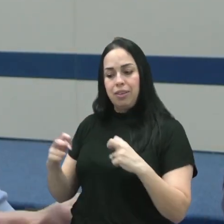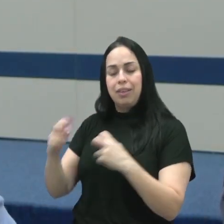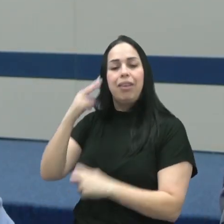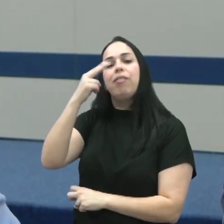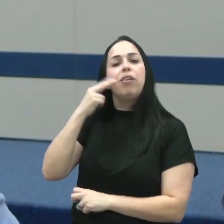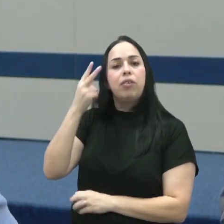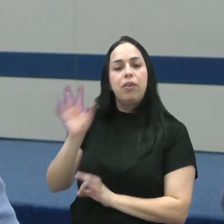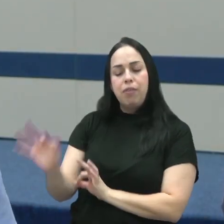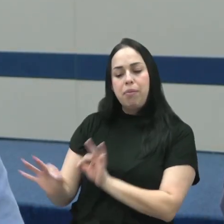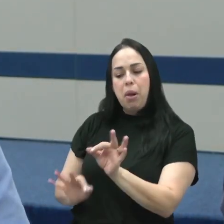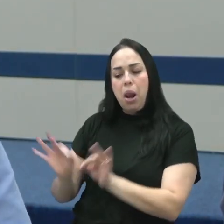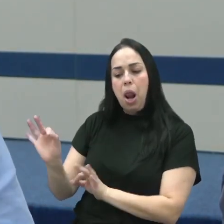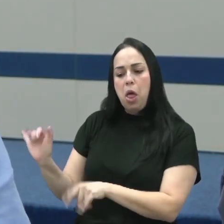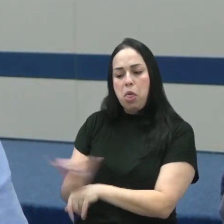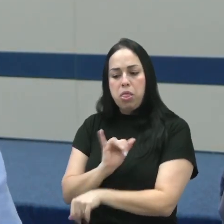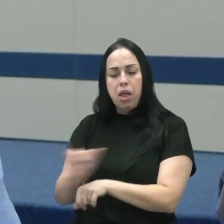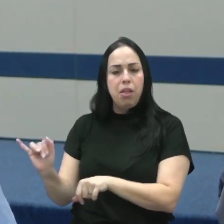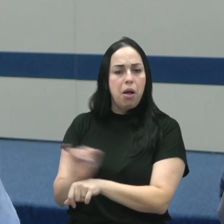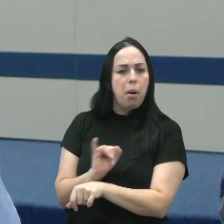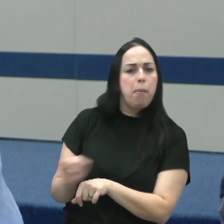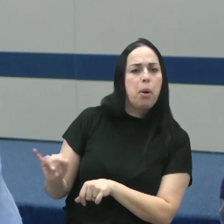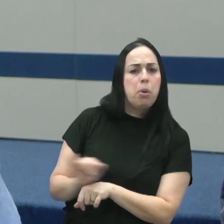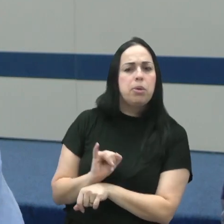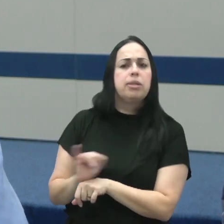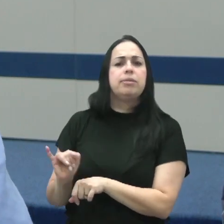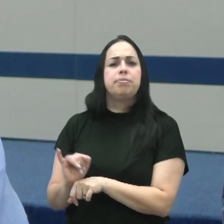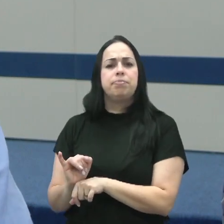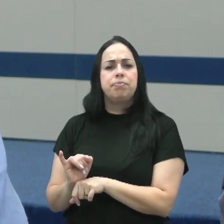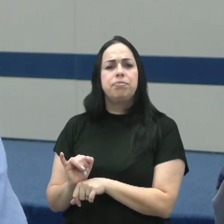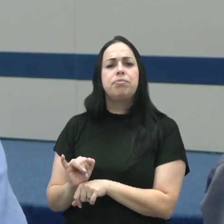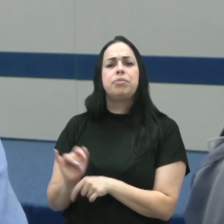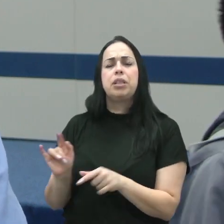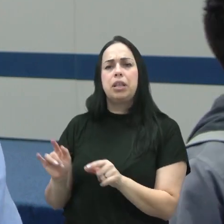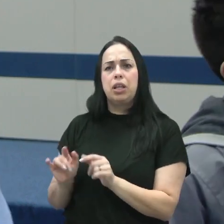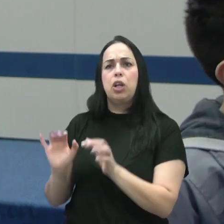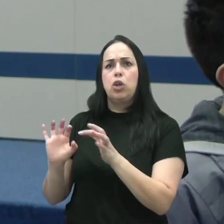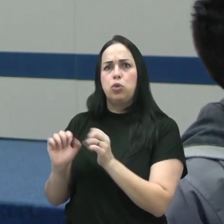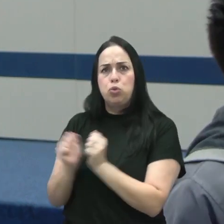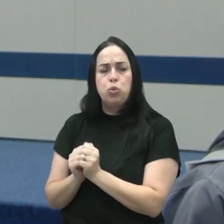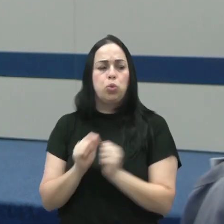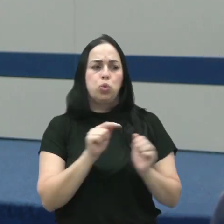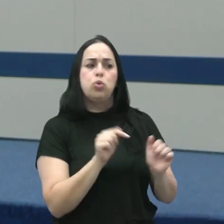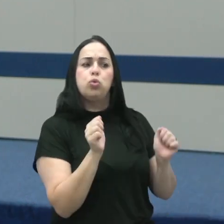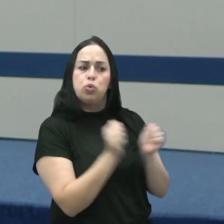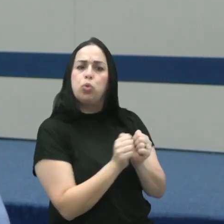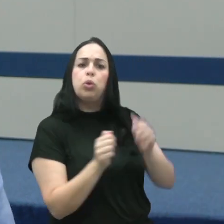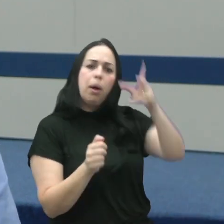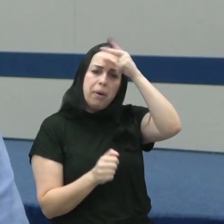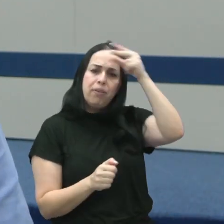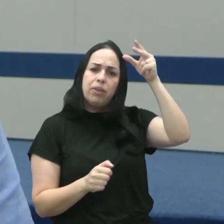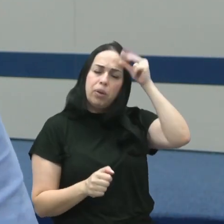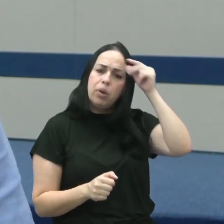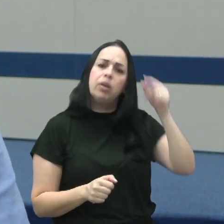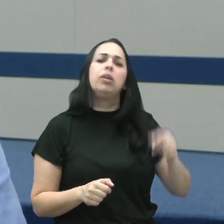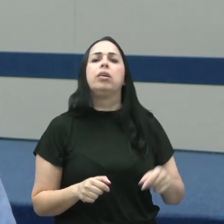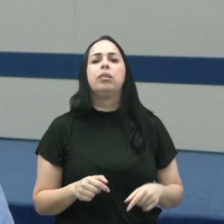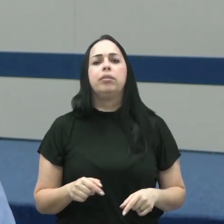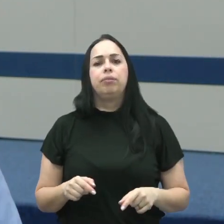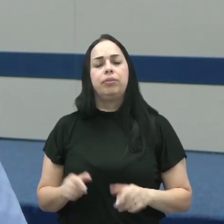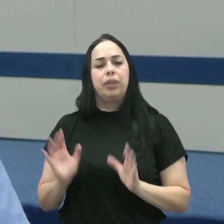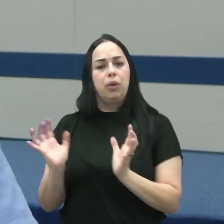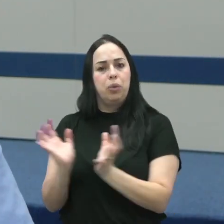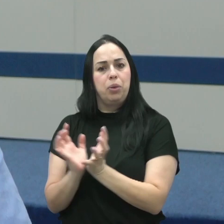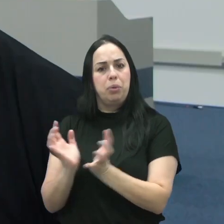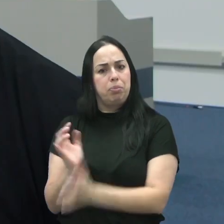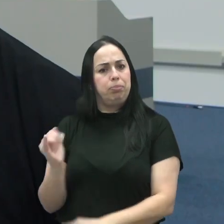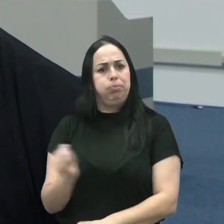sentar, nós vereadores, vamos elaborar os caminhos a partir dessa primeira reunião, vamos trabalhar junto com o Poder Executivo e outros que